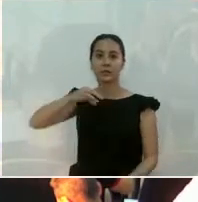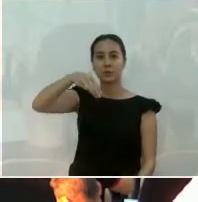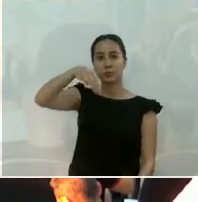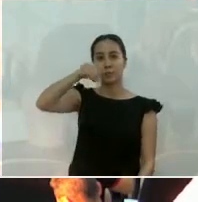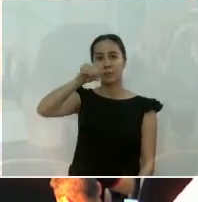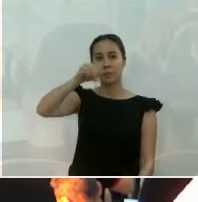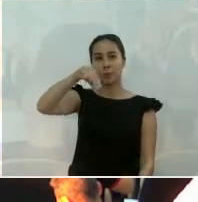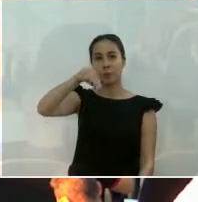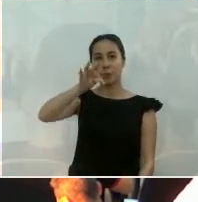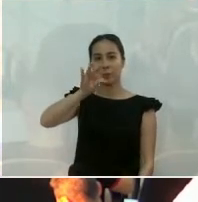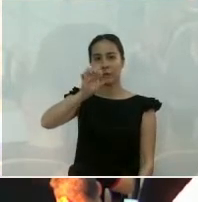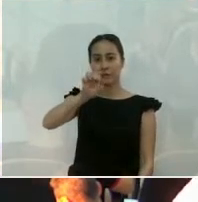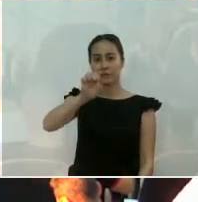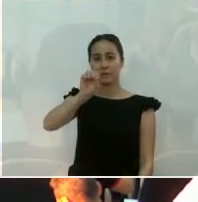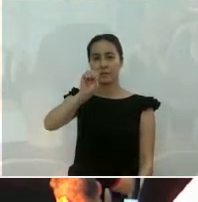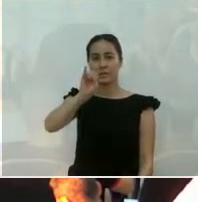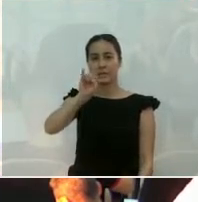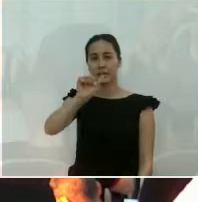é